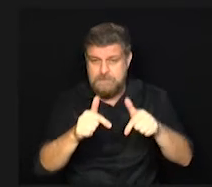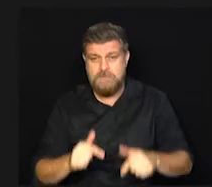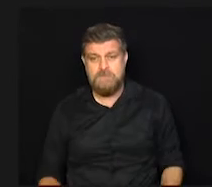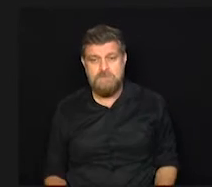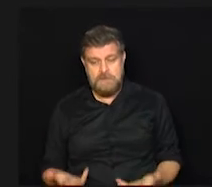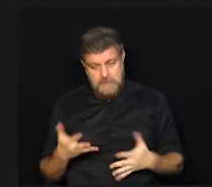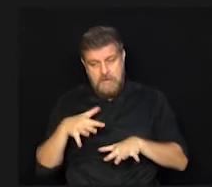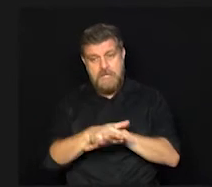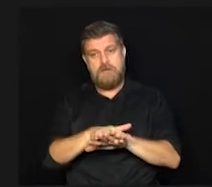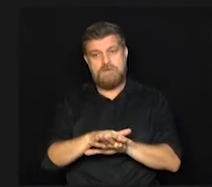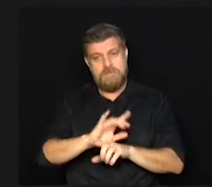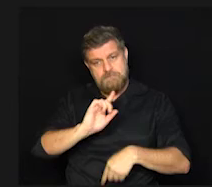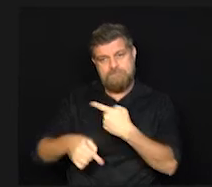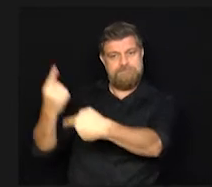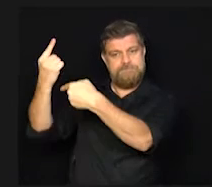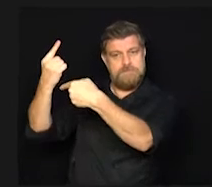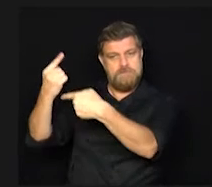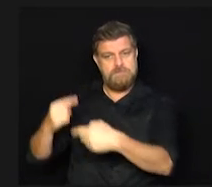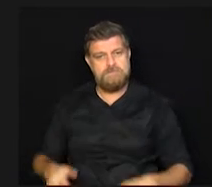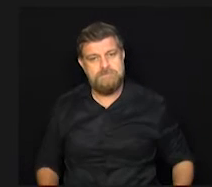real.